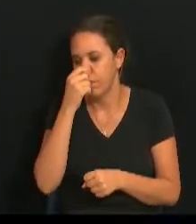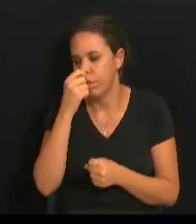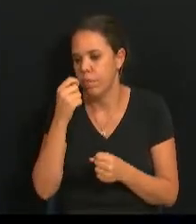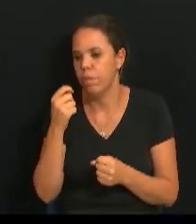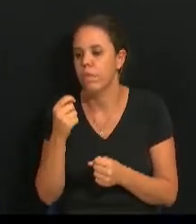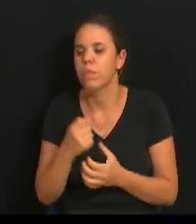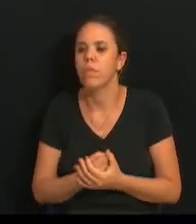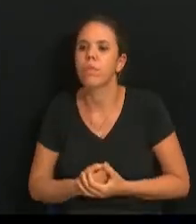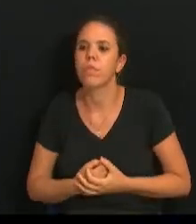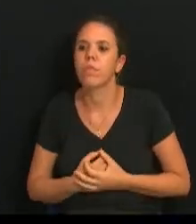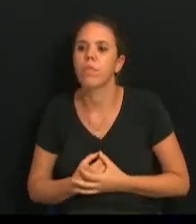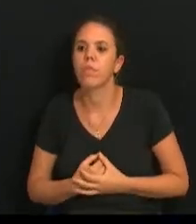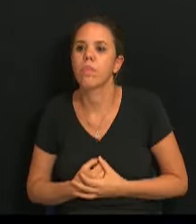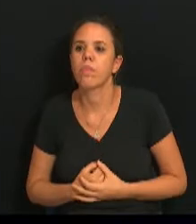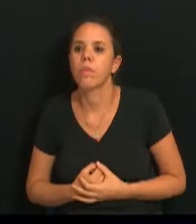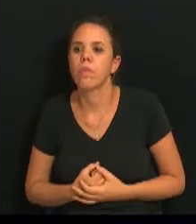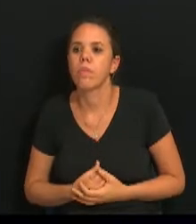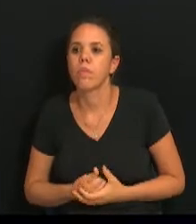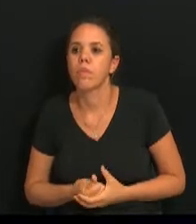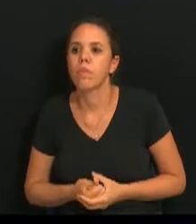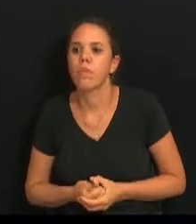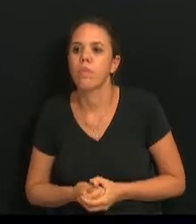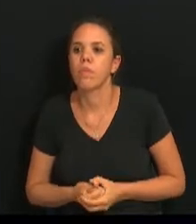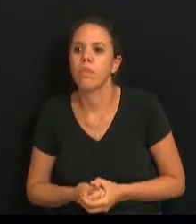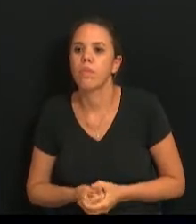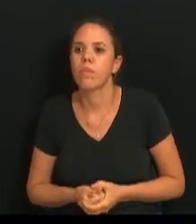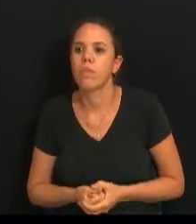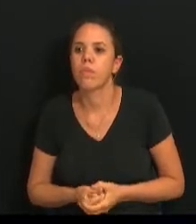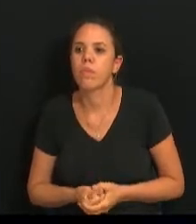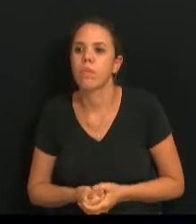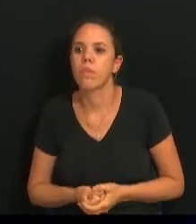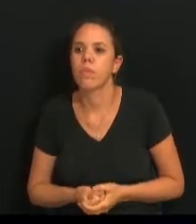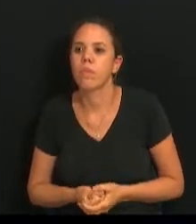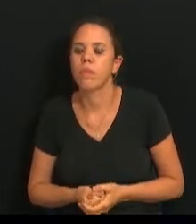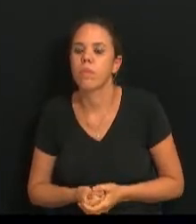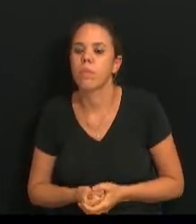assédio, sofrido